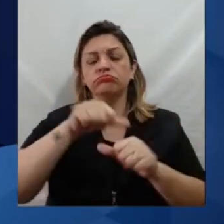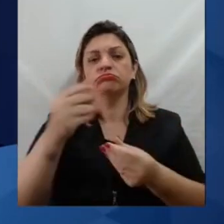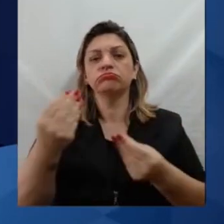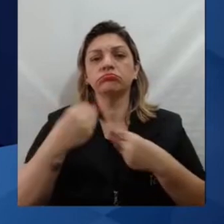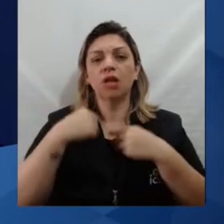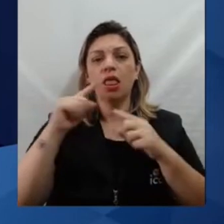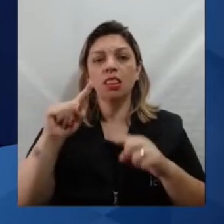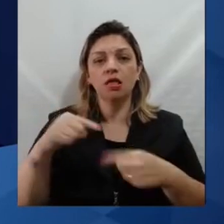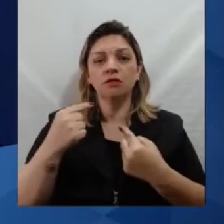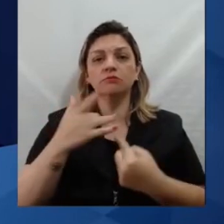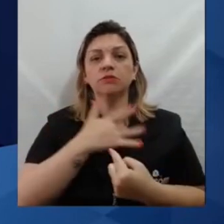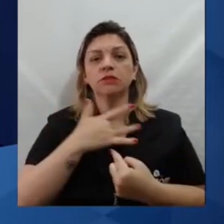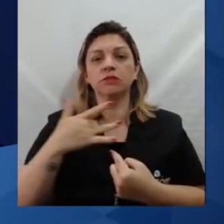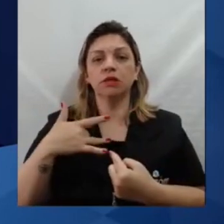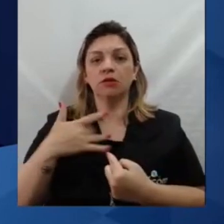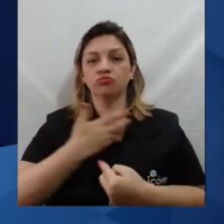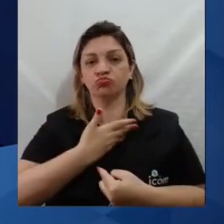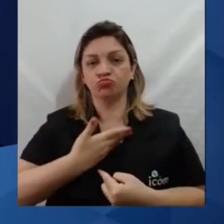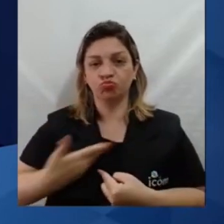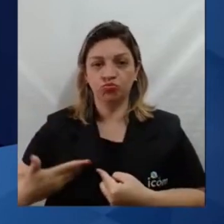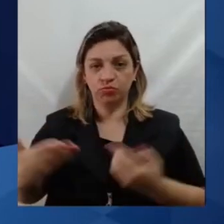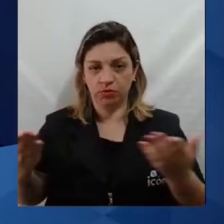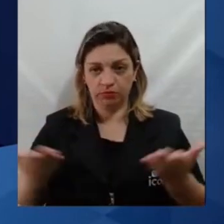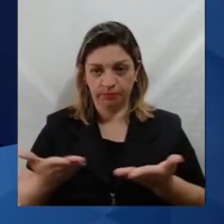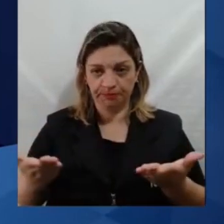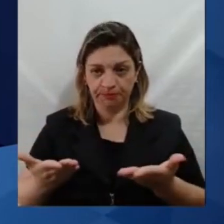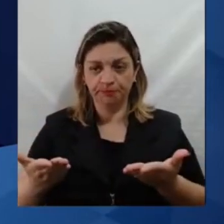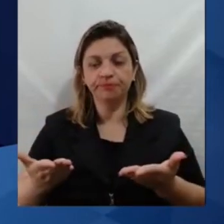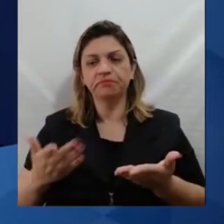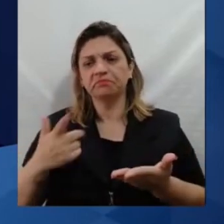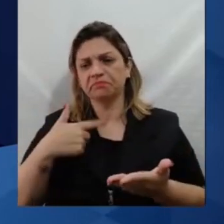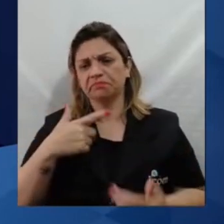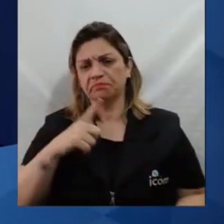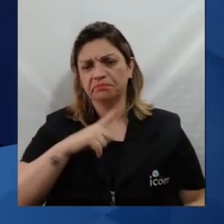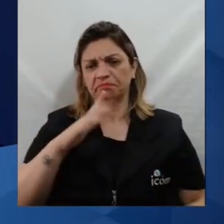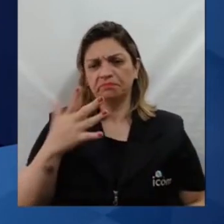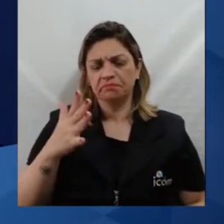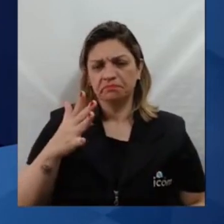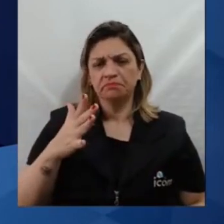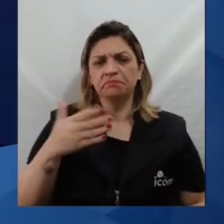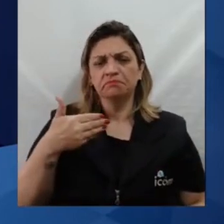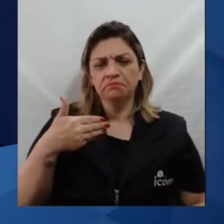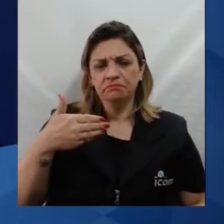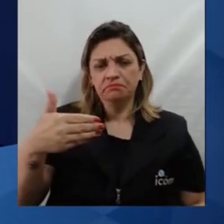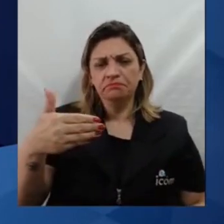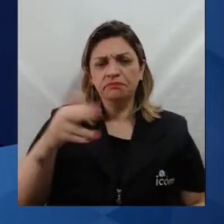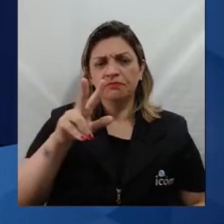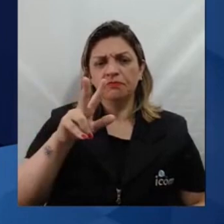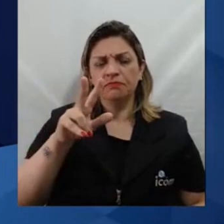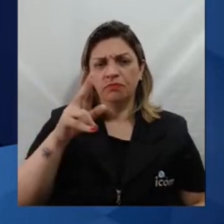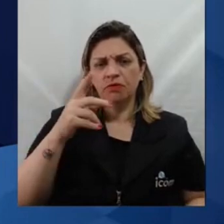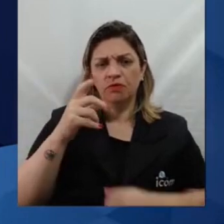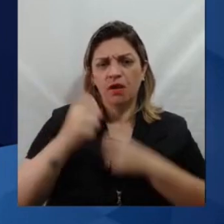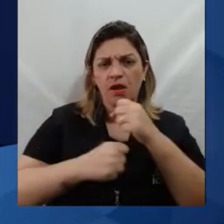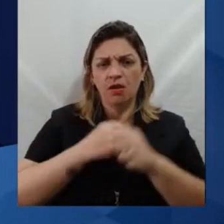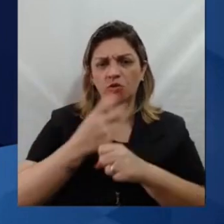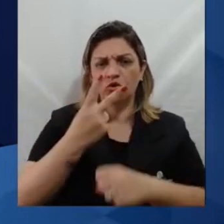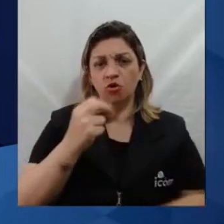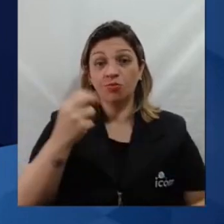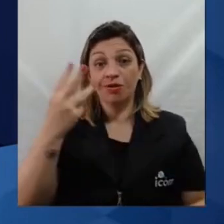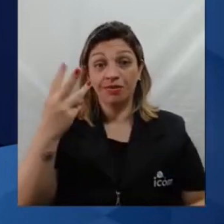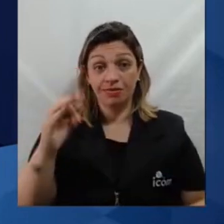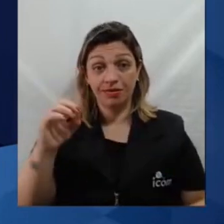pública atualmente. Então, estima-se que ela se torne, até 2030, a nona causa, né, de pessoas